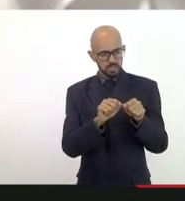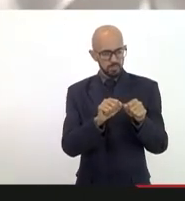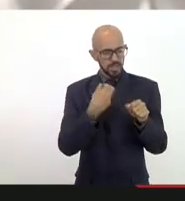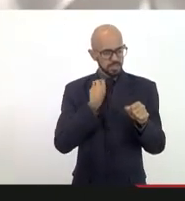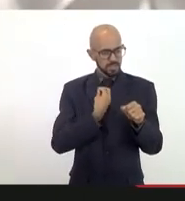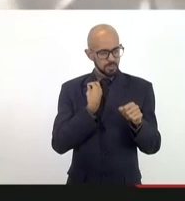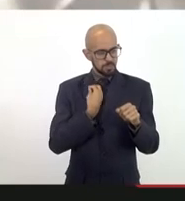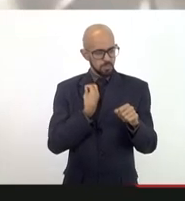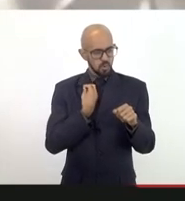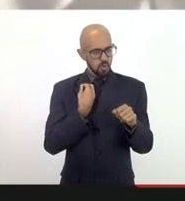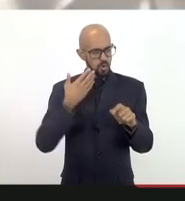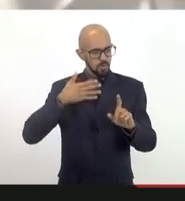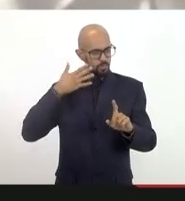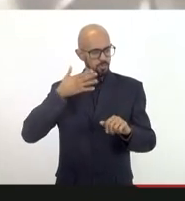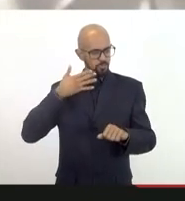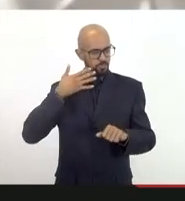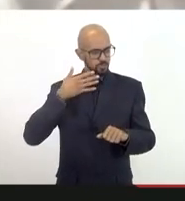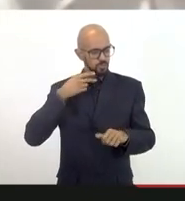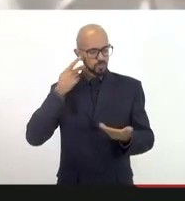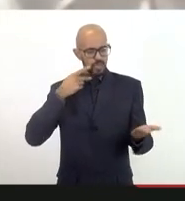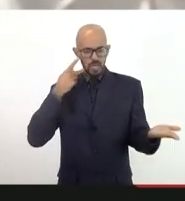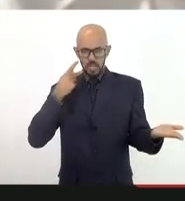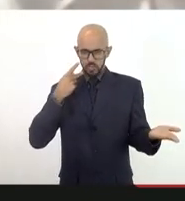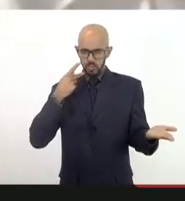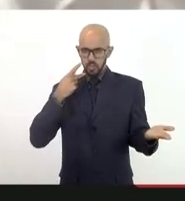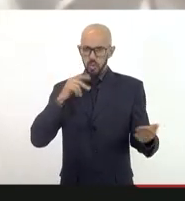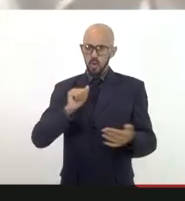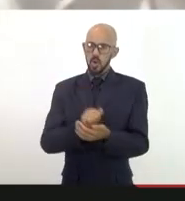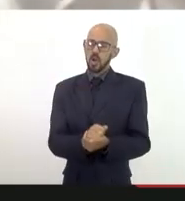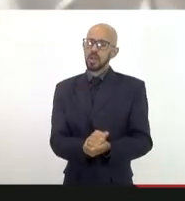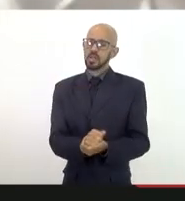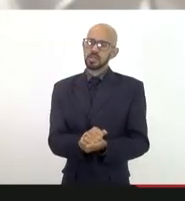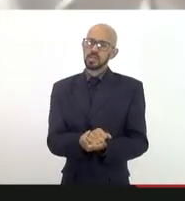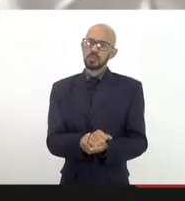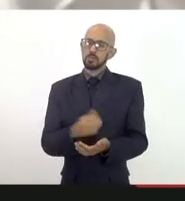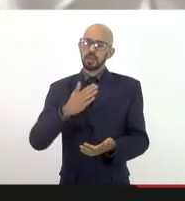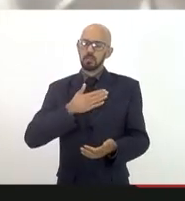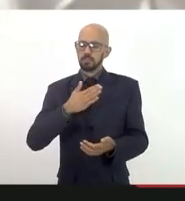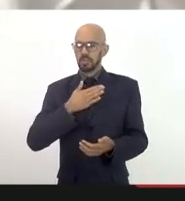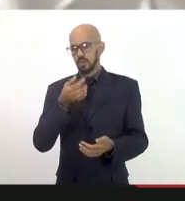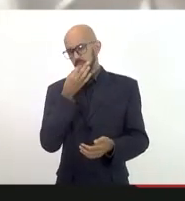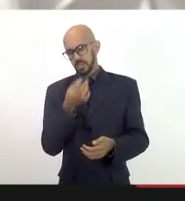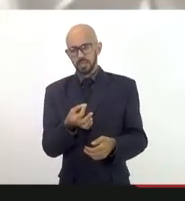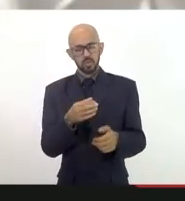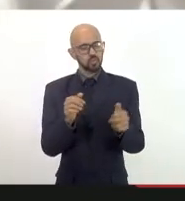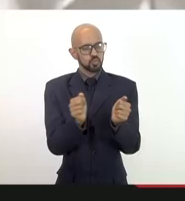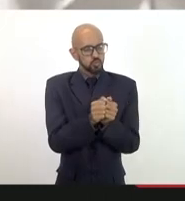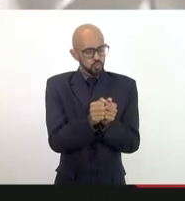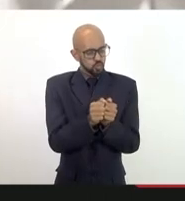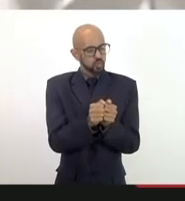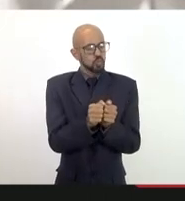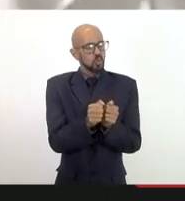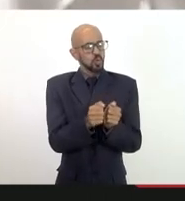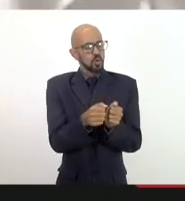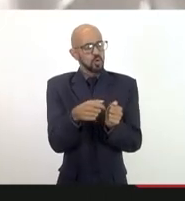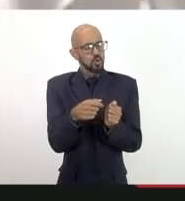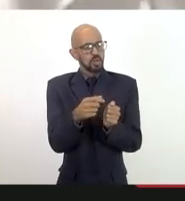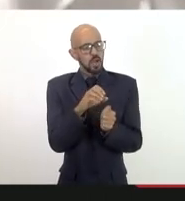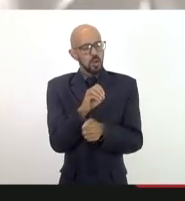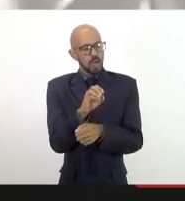achei fundamental que a gente pudesse estar aqui também com a representação da OAB para nos brindar com